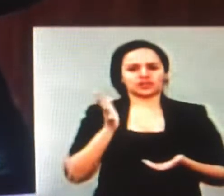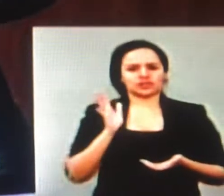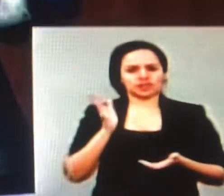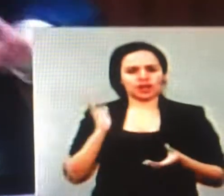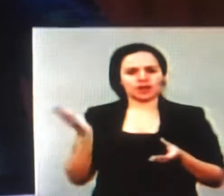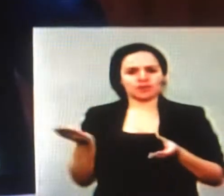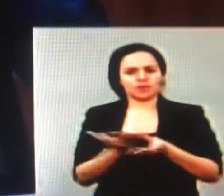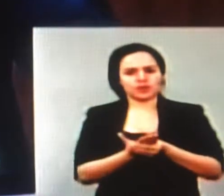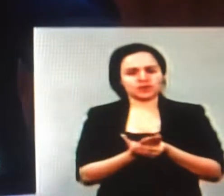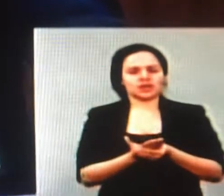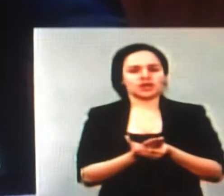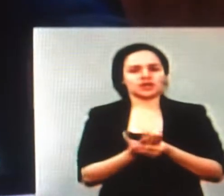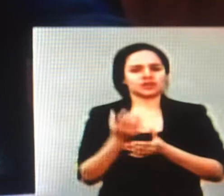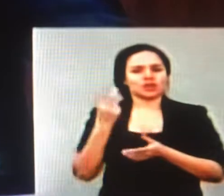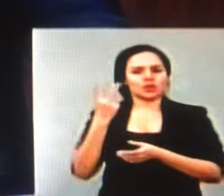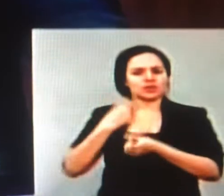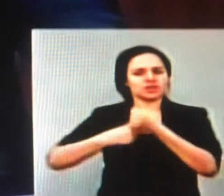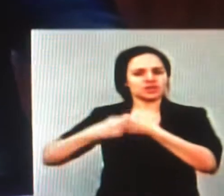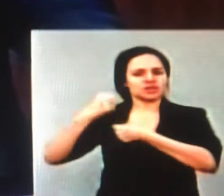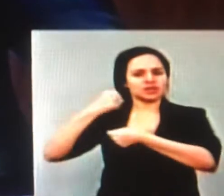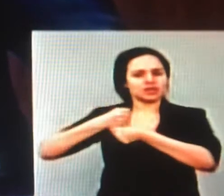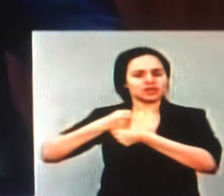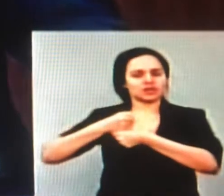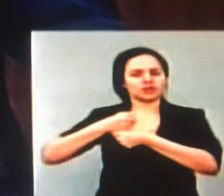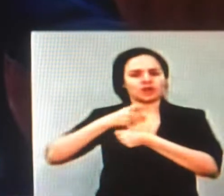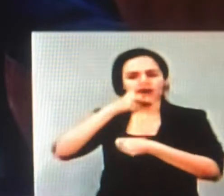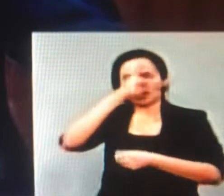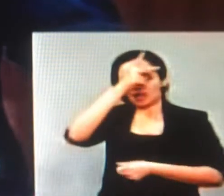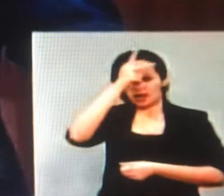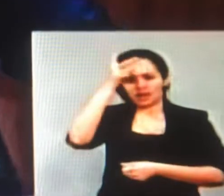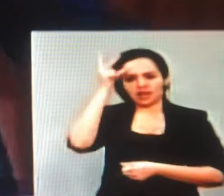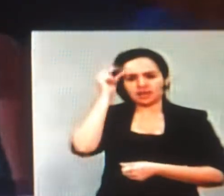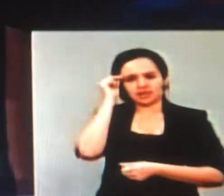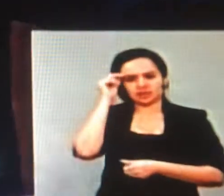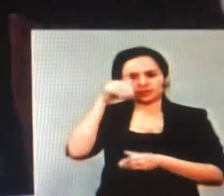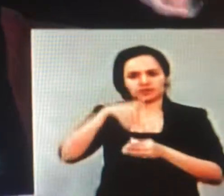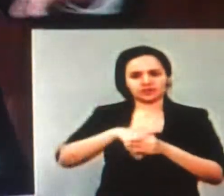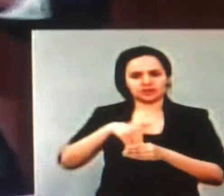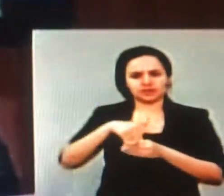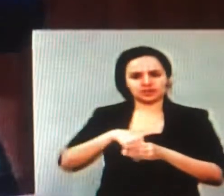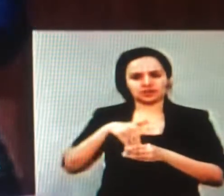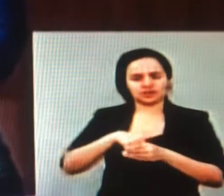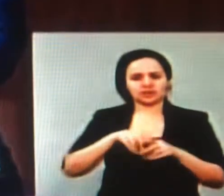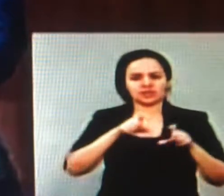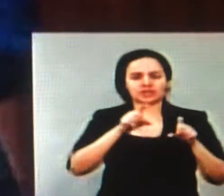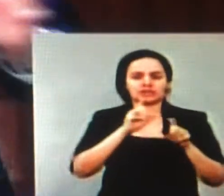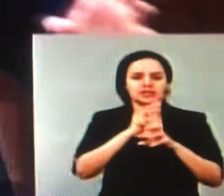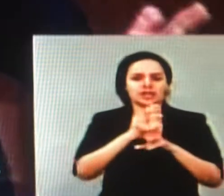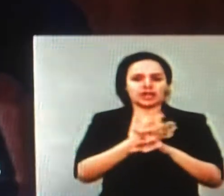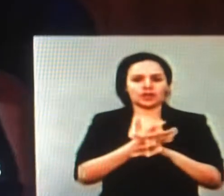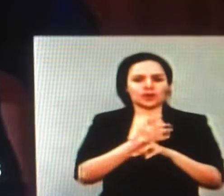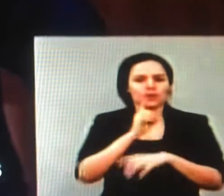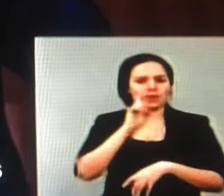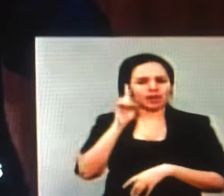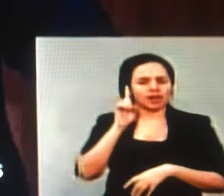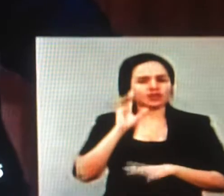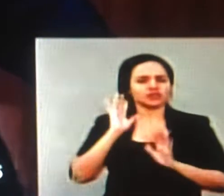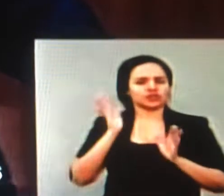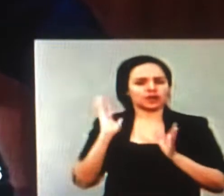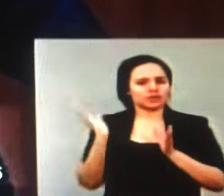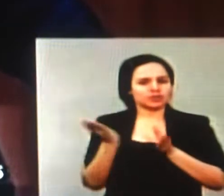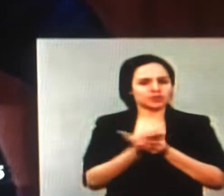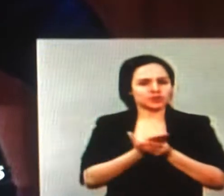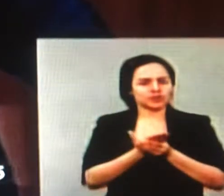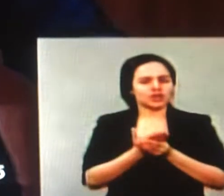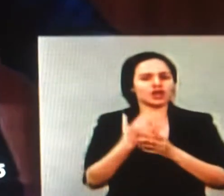durante o processo eleitoral de 2 anos atrás, na eleição de prefeito lá no nosso sertão. Eu vou juntar tudinho e trazer aqui de uma vez só. Eu não